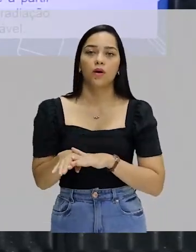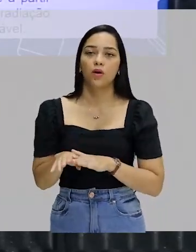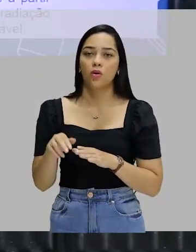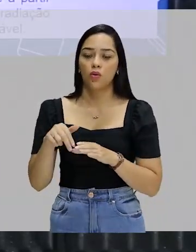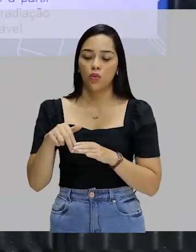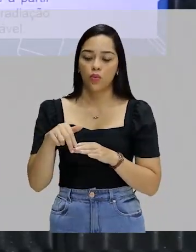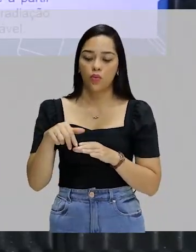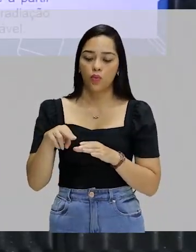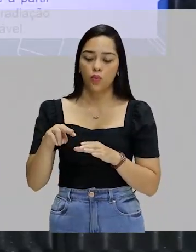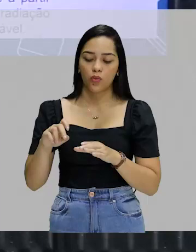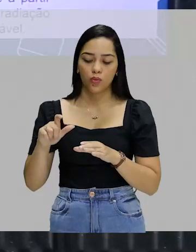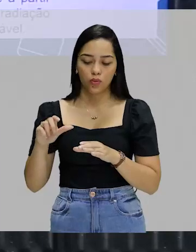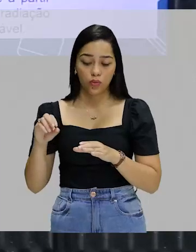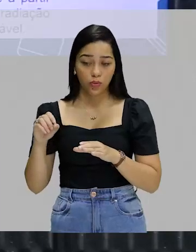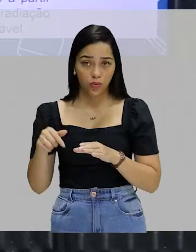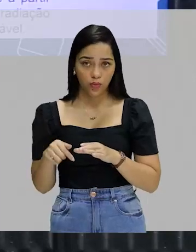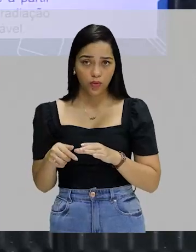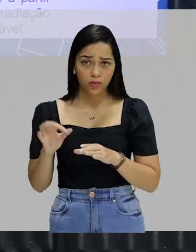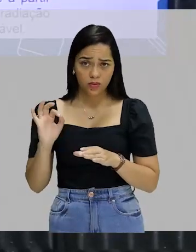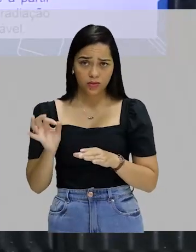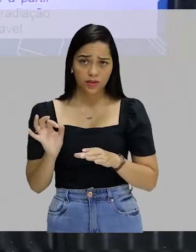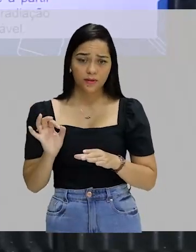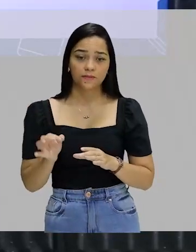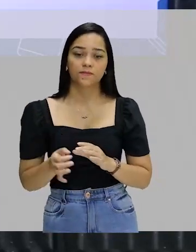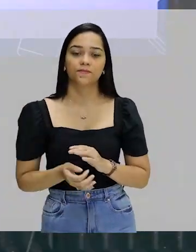núcleo atômico. Show de bola?